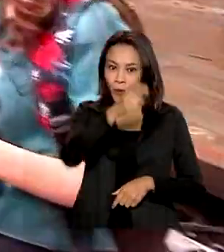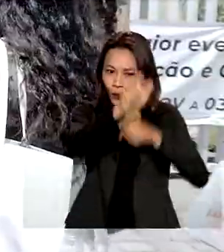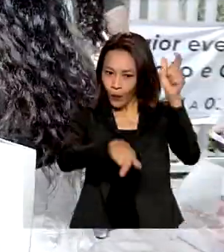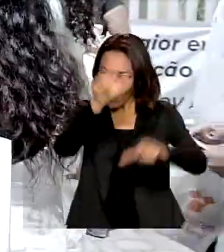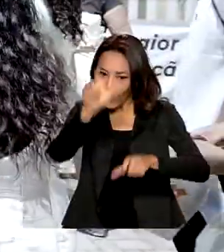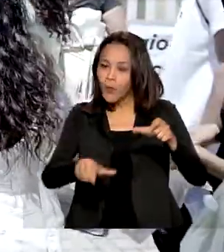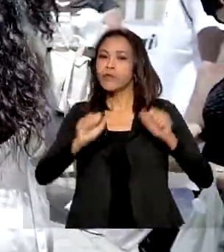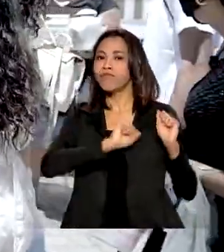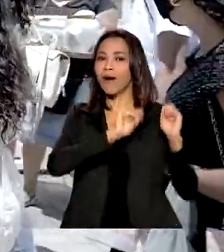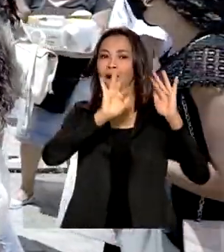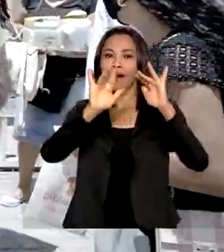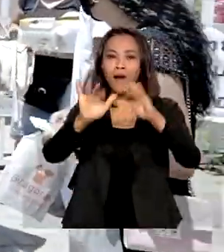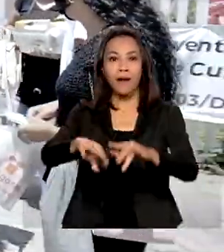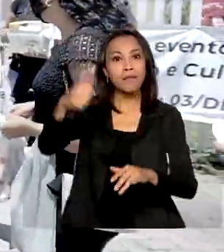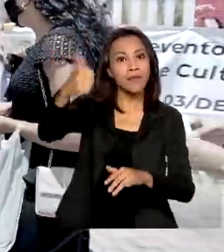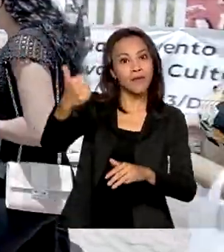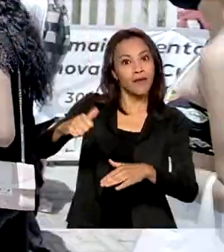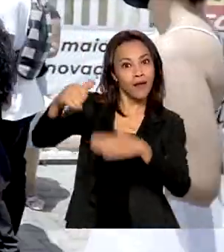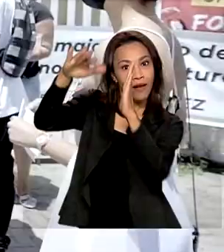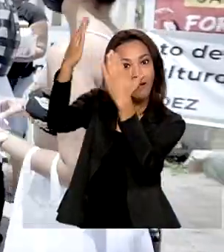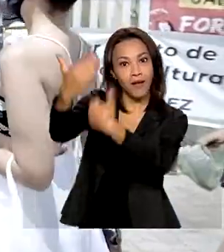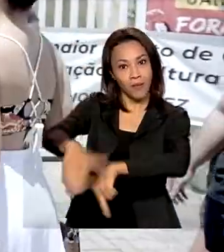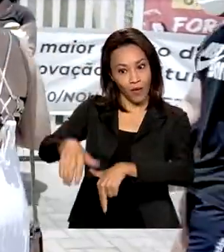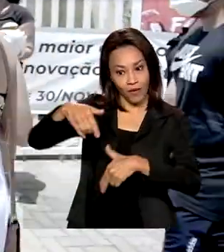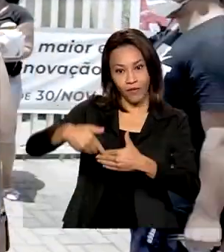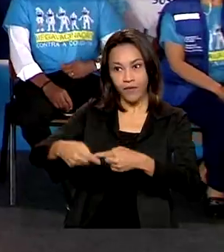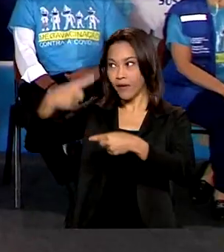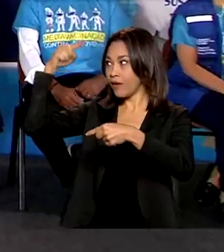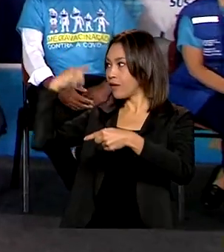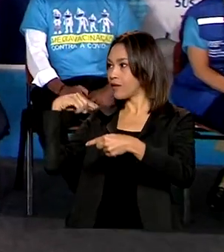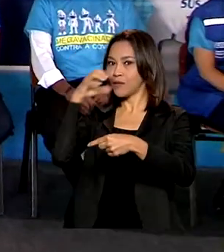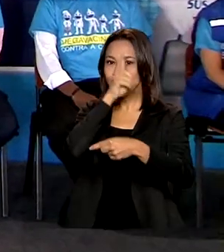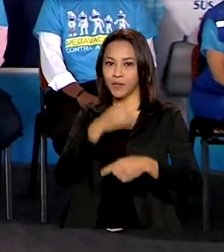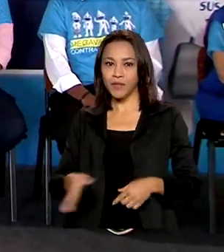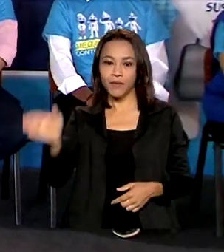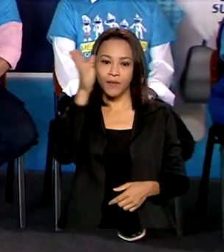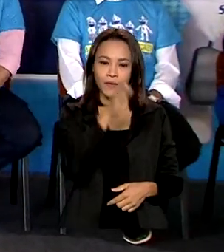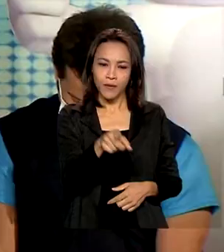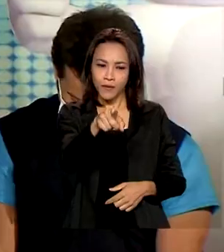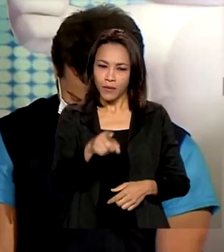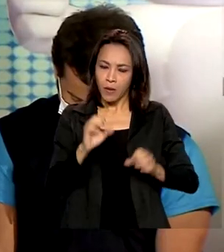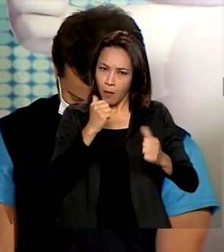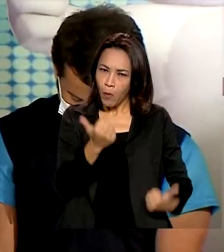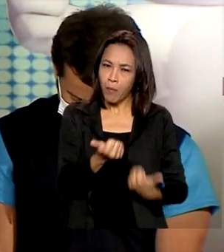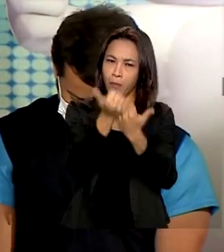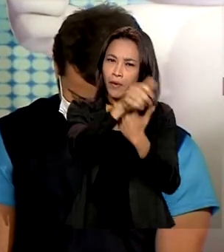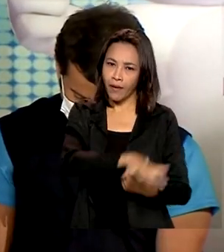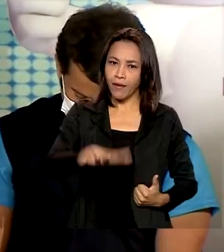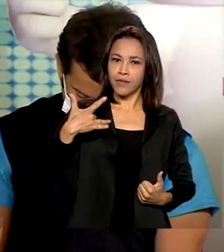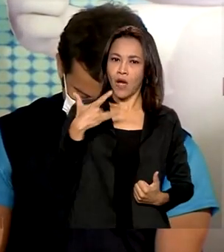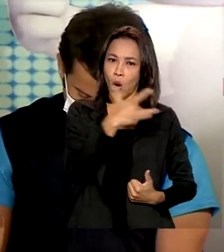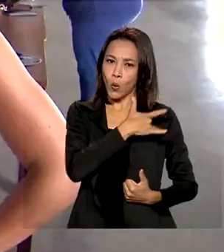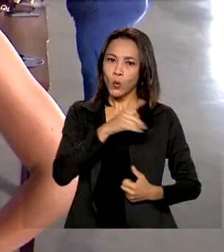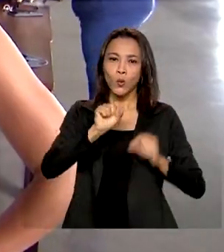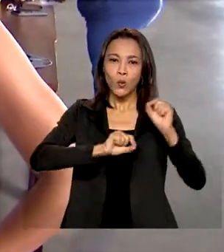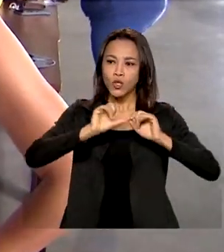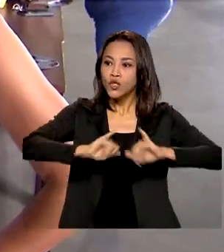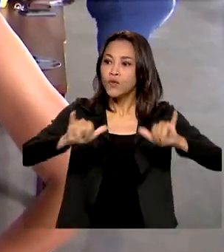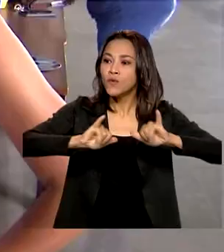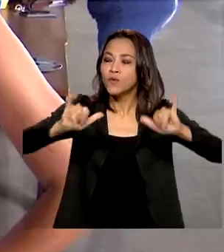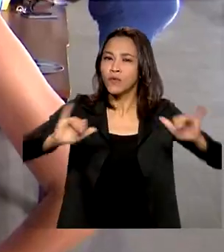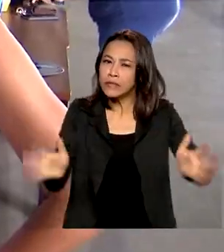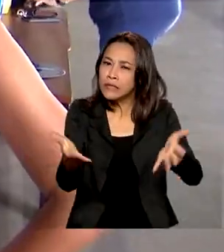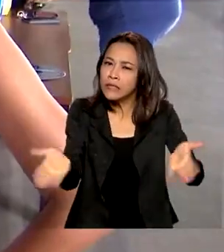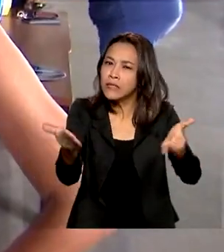estudantes realizaram a primeira etapa da prova neste domingo força-tarefa na saúde campanha Mega vacinação querem